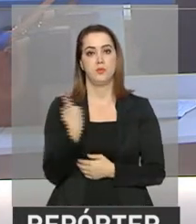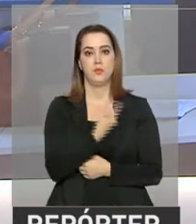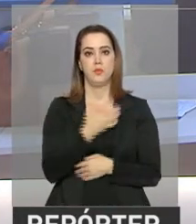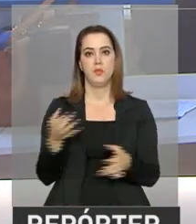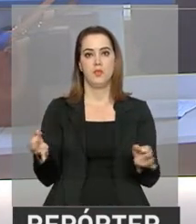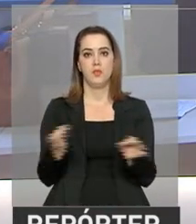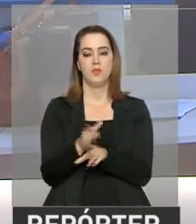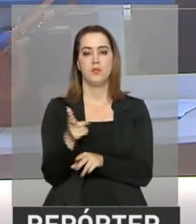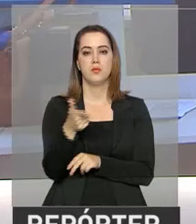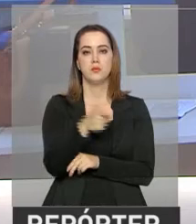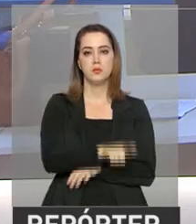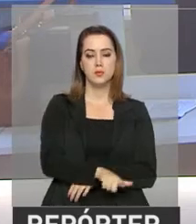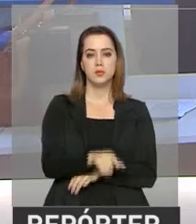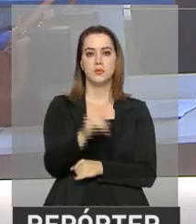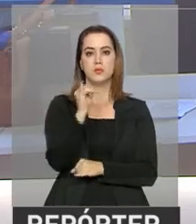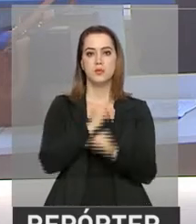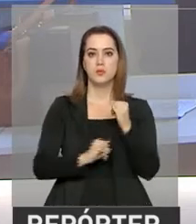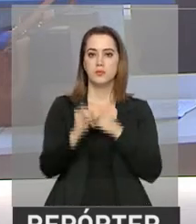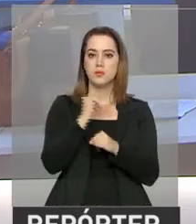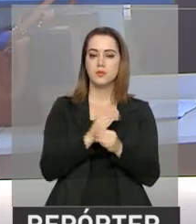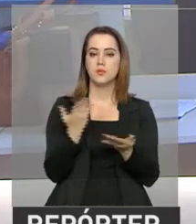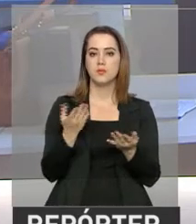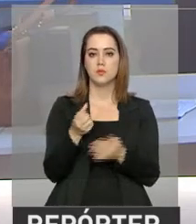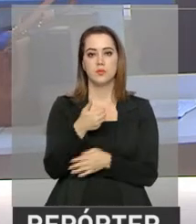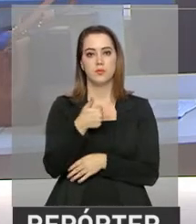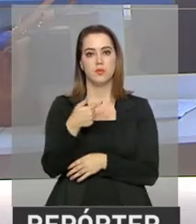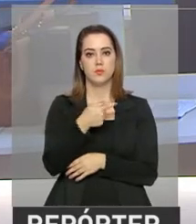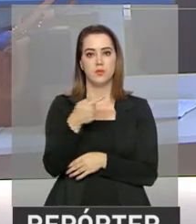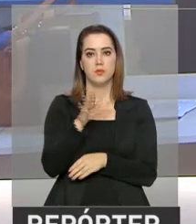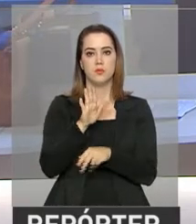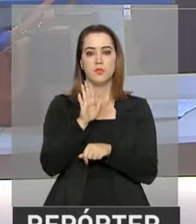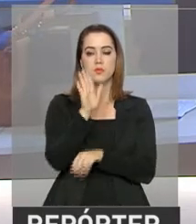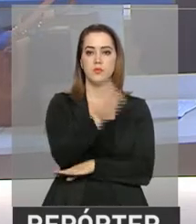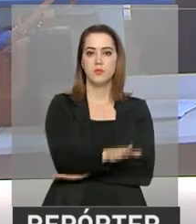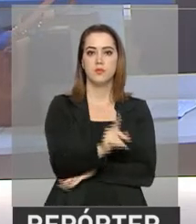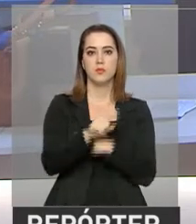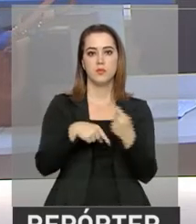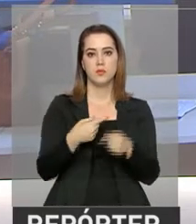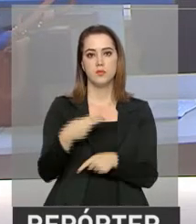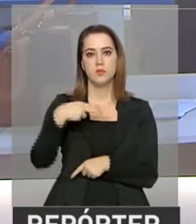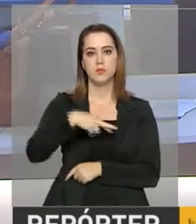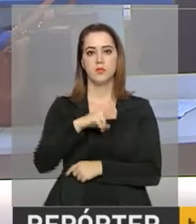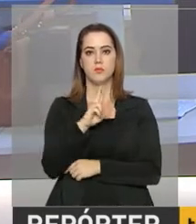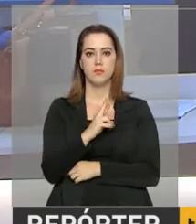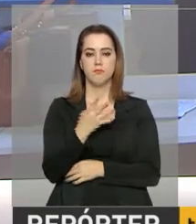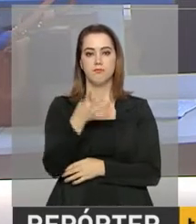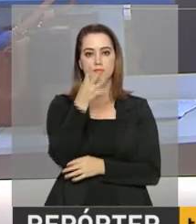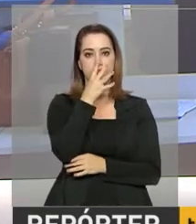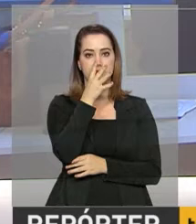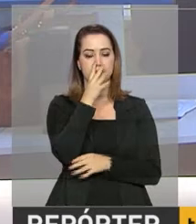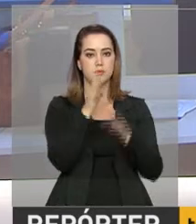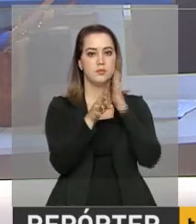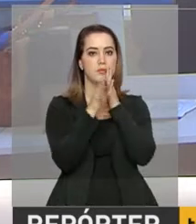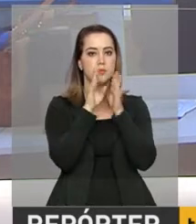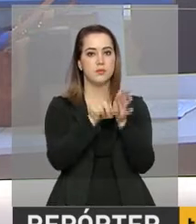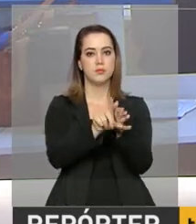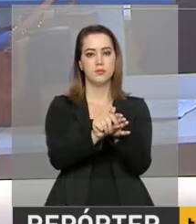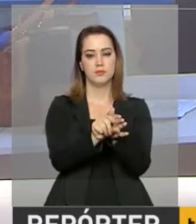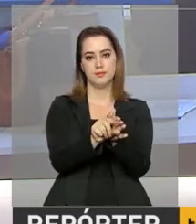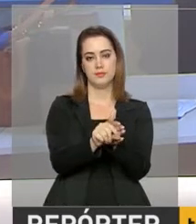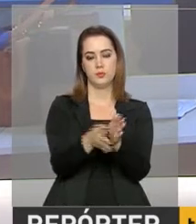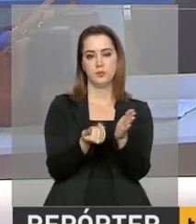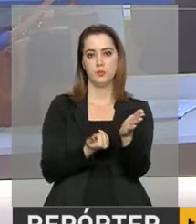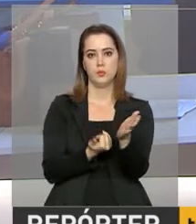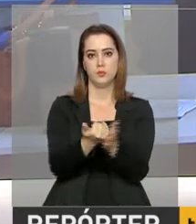por aqui. Voltamos a qualquer momento com outras informações ou às 6 da tarde na próxima edição do Repórter NBR. Acompanhe também as novidades em